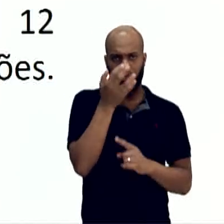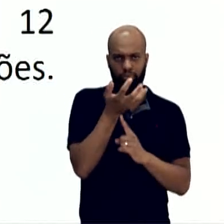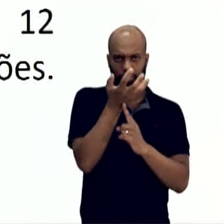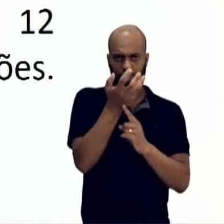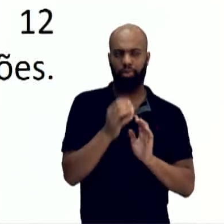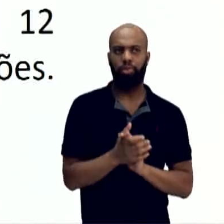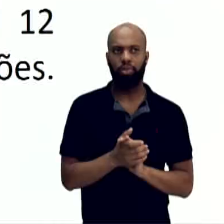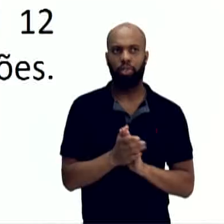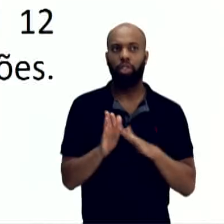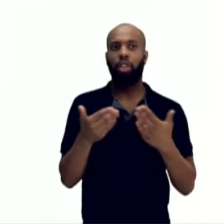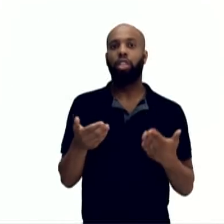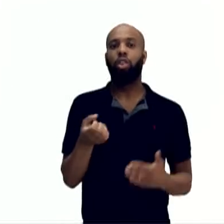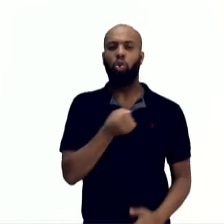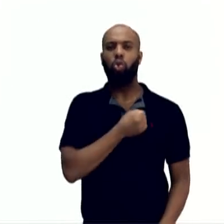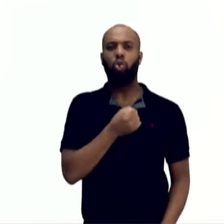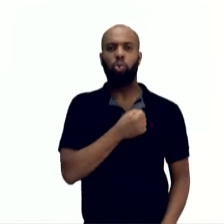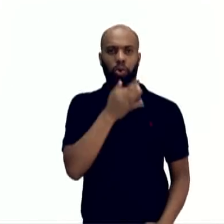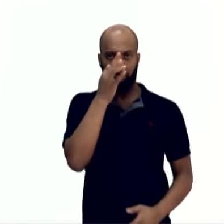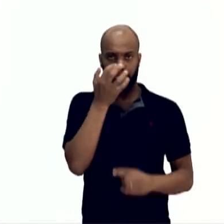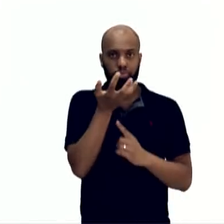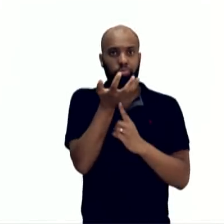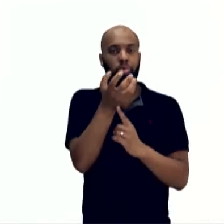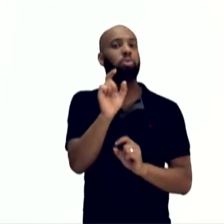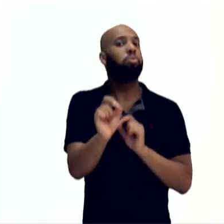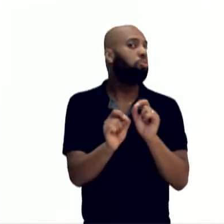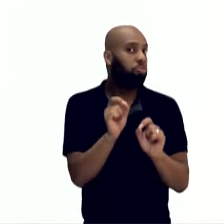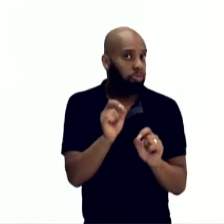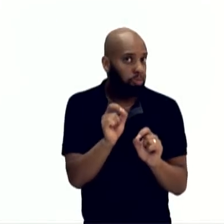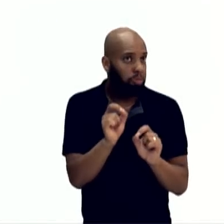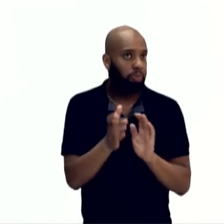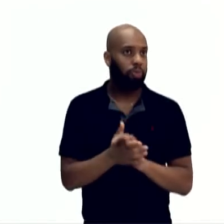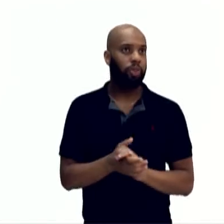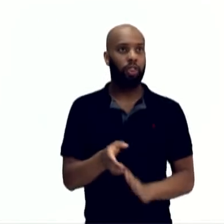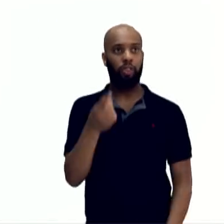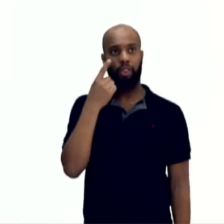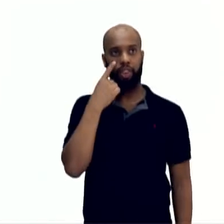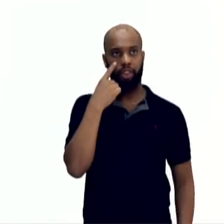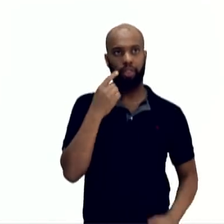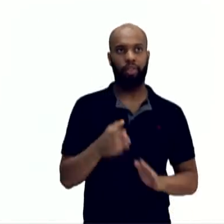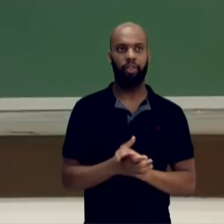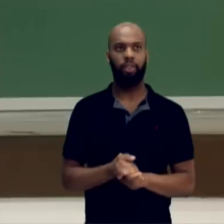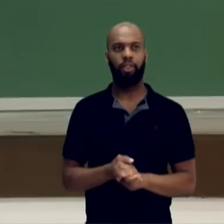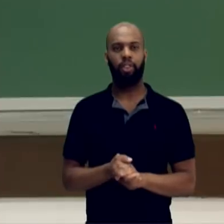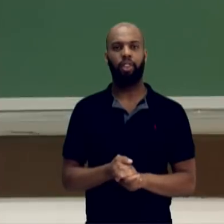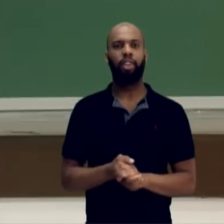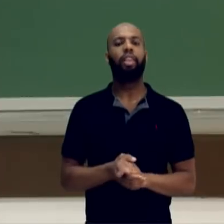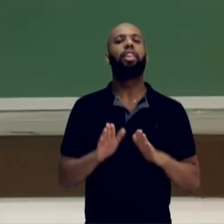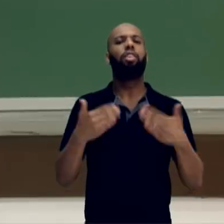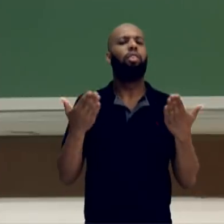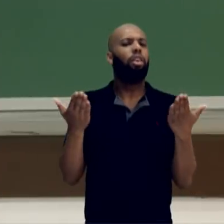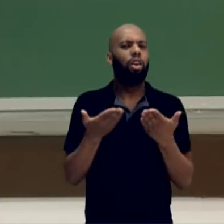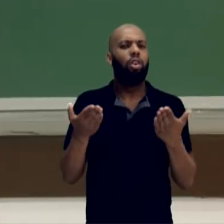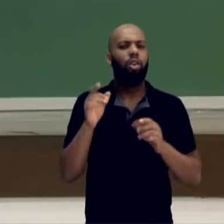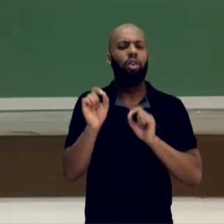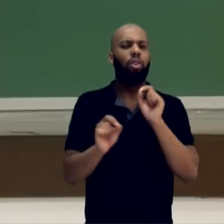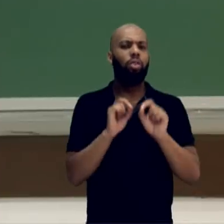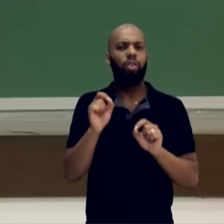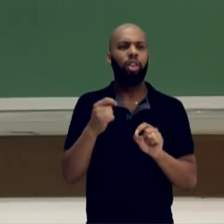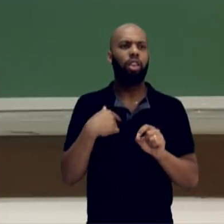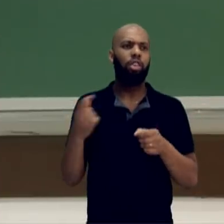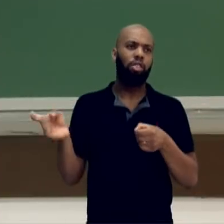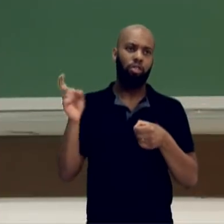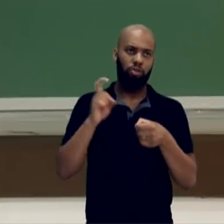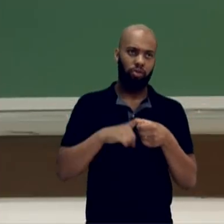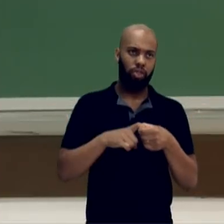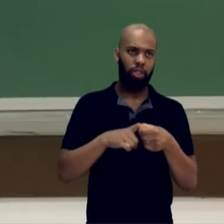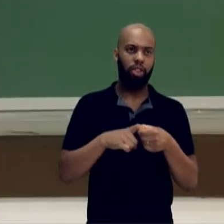O número de botões de rosas era, olha só, esse trabalho agora, eu vou voltar